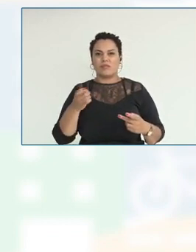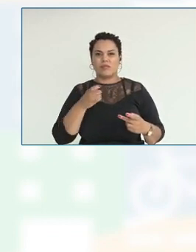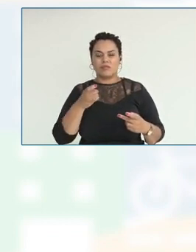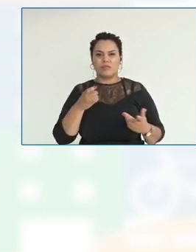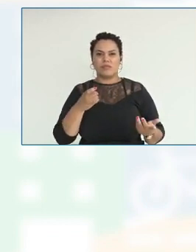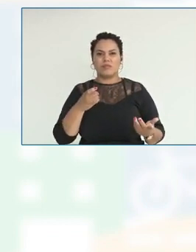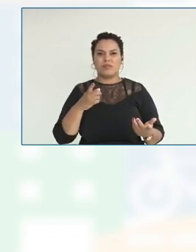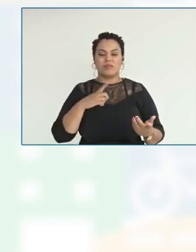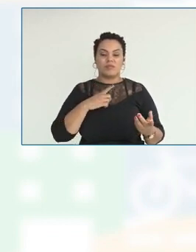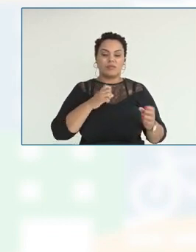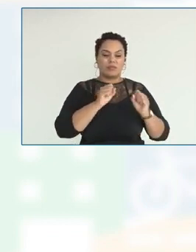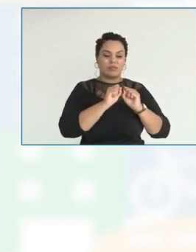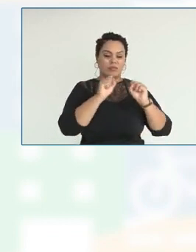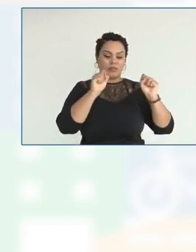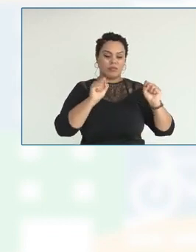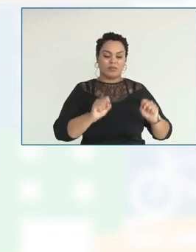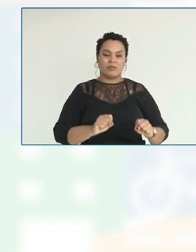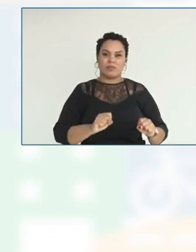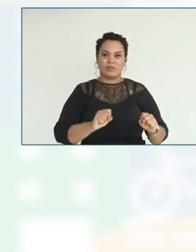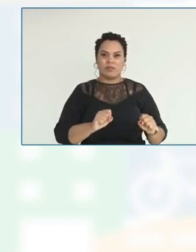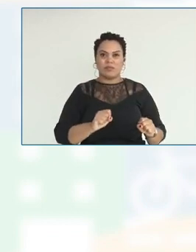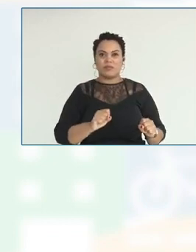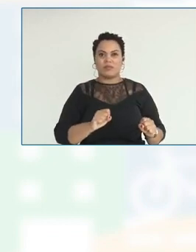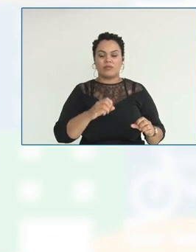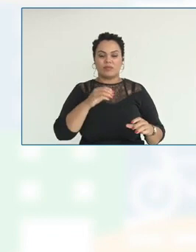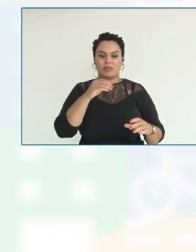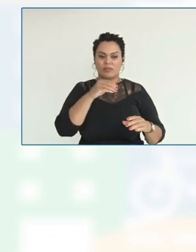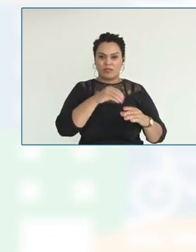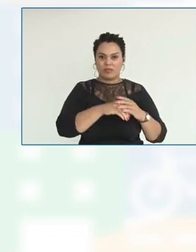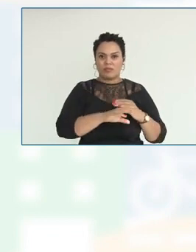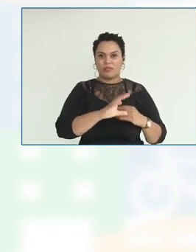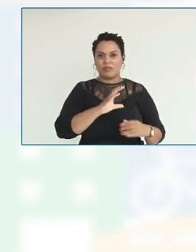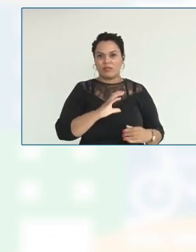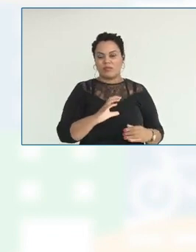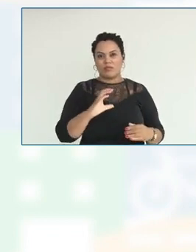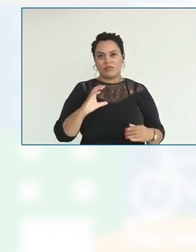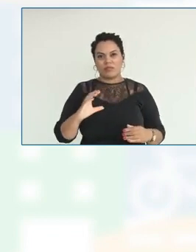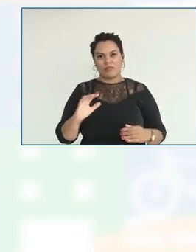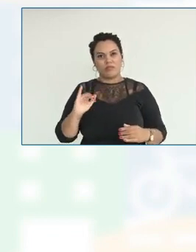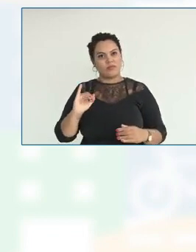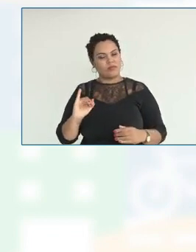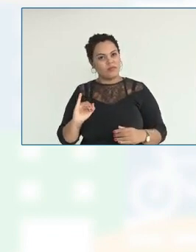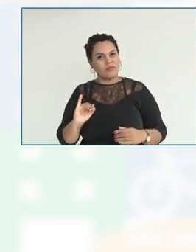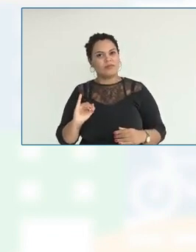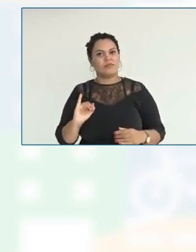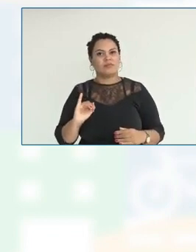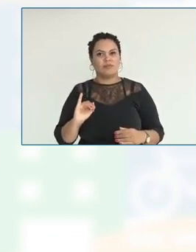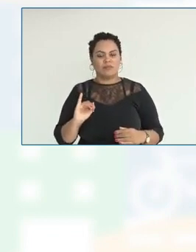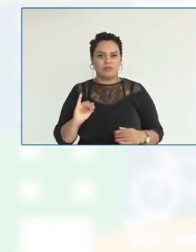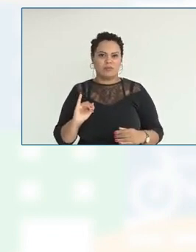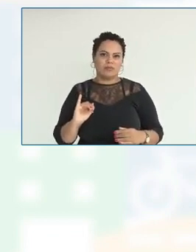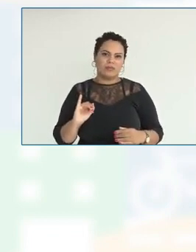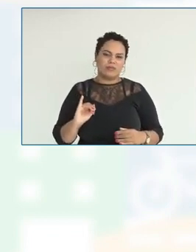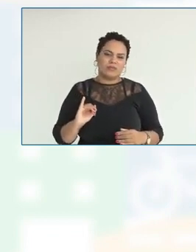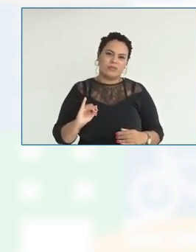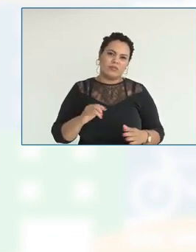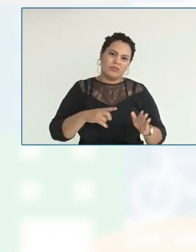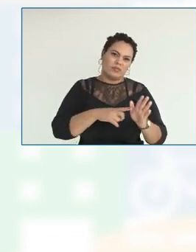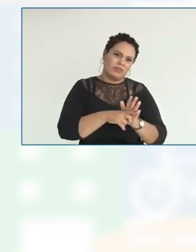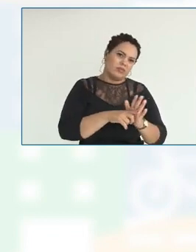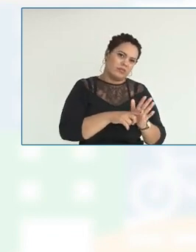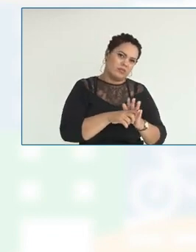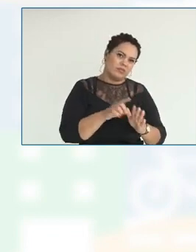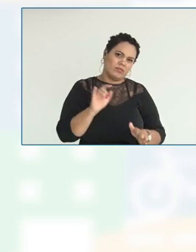casos suspeitos de intoxicação realizado pelo CCI, né? Aqui está como investigação no ML